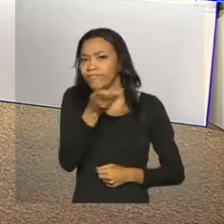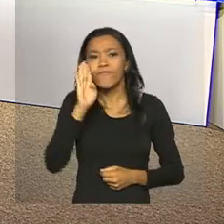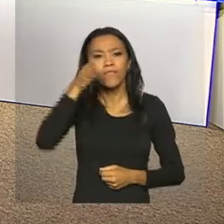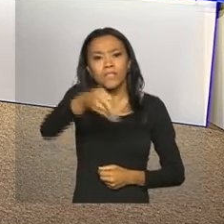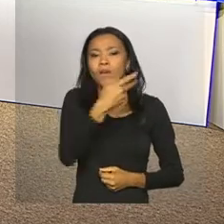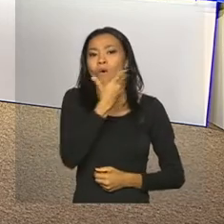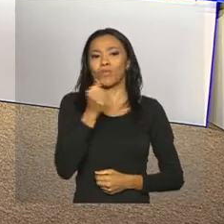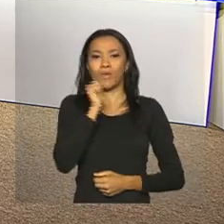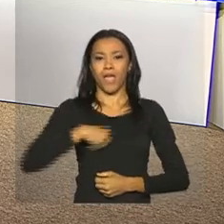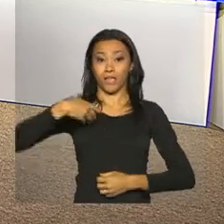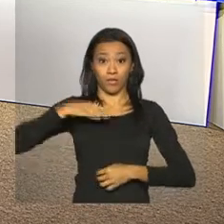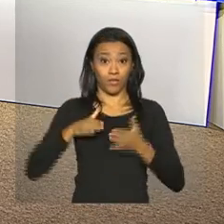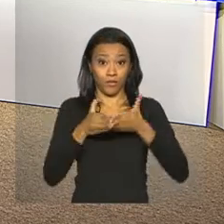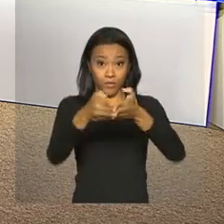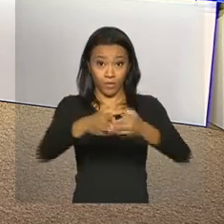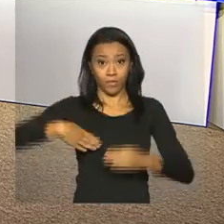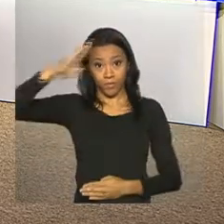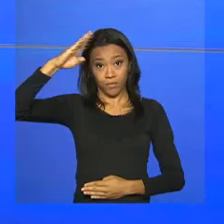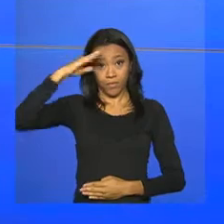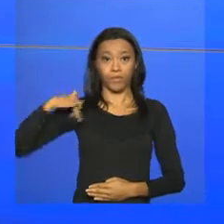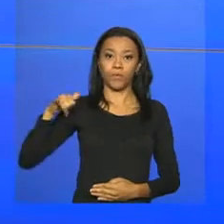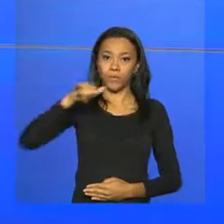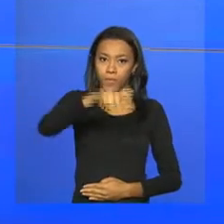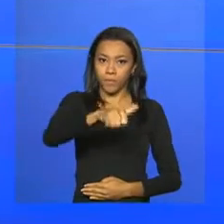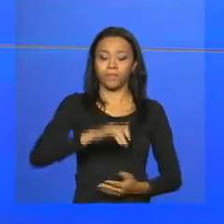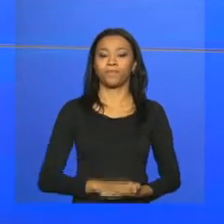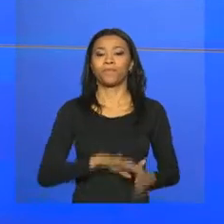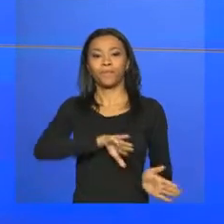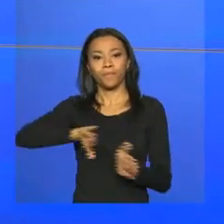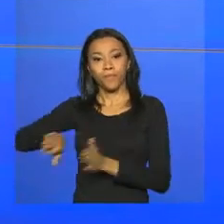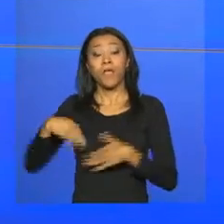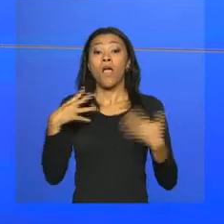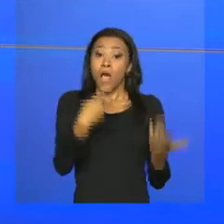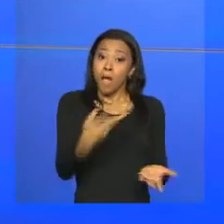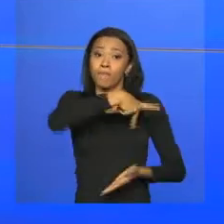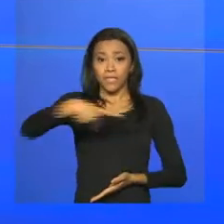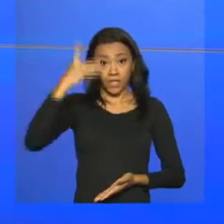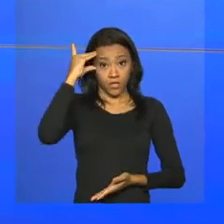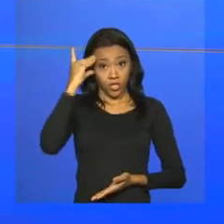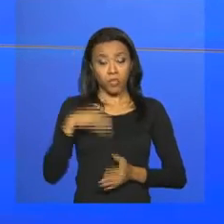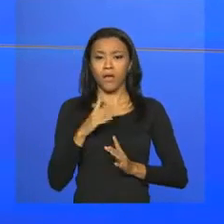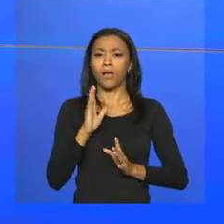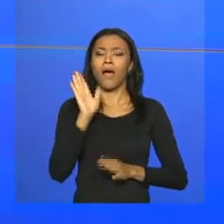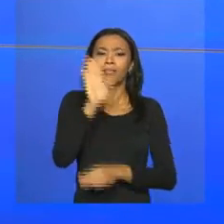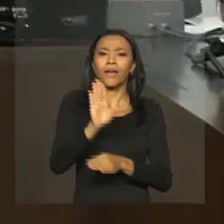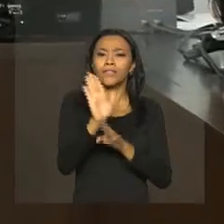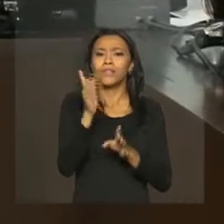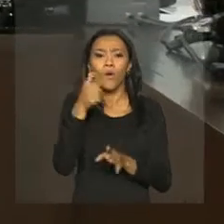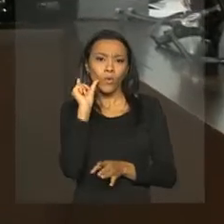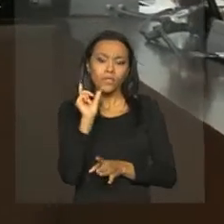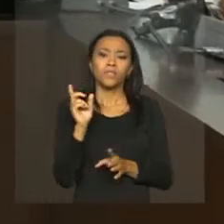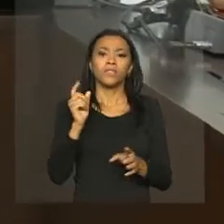homens e mulheres da marinha do exército e da aeronáutica a presidenta dilma rousseff se reuniu ontem no fim da tarde com os ministros